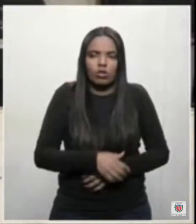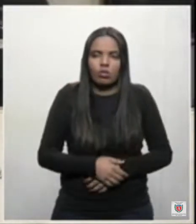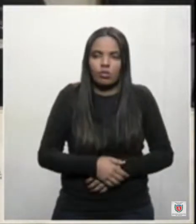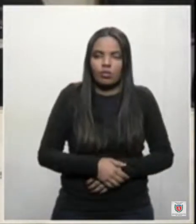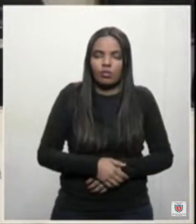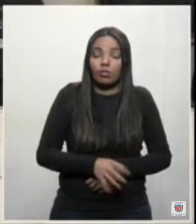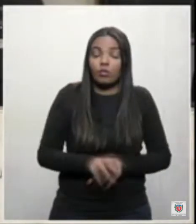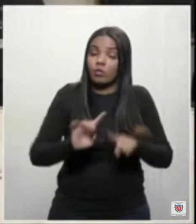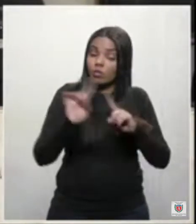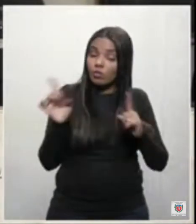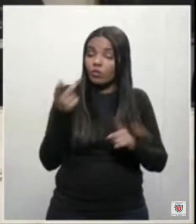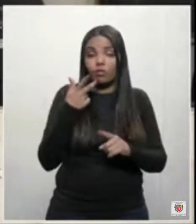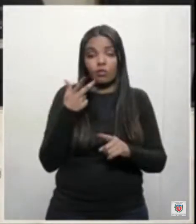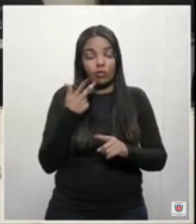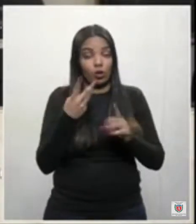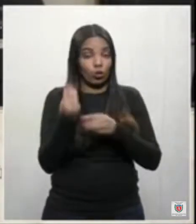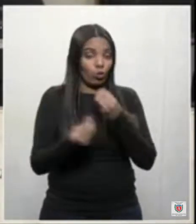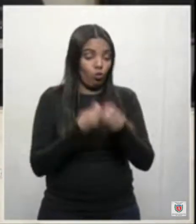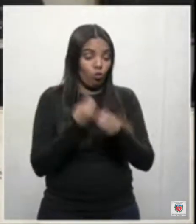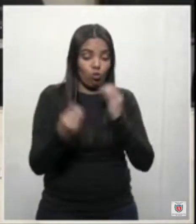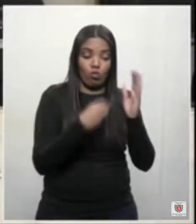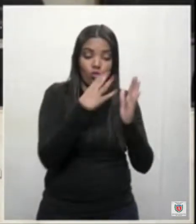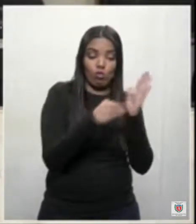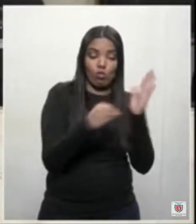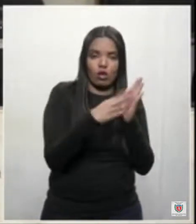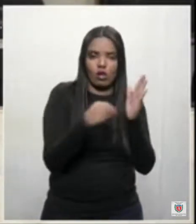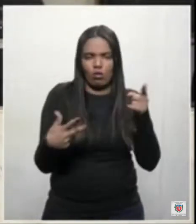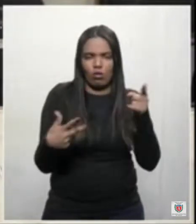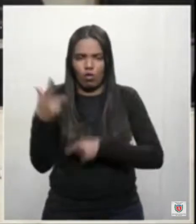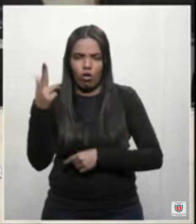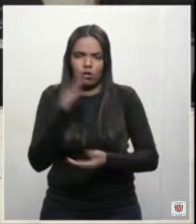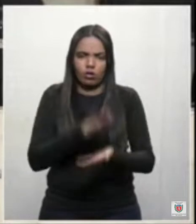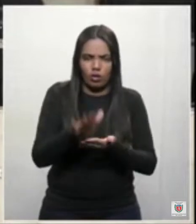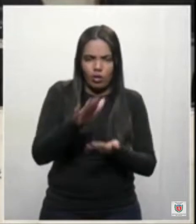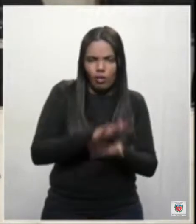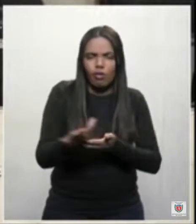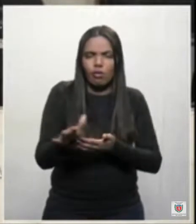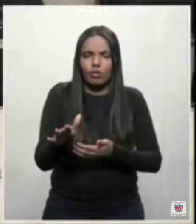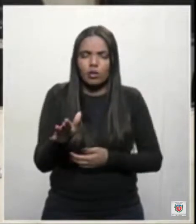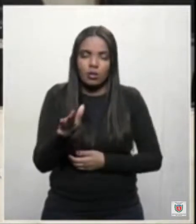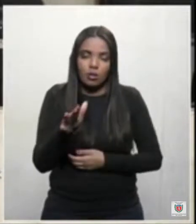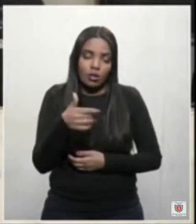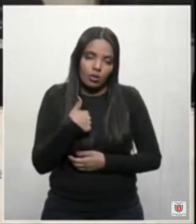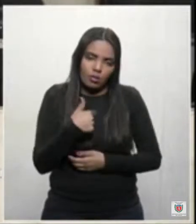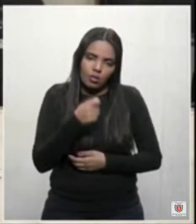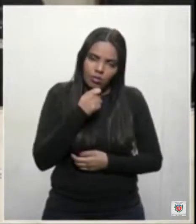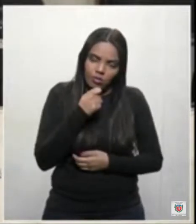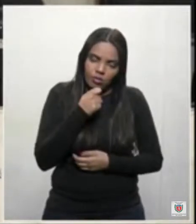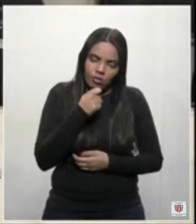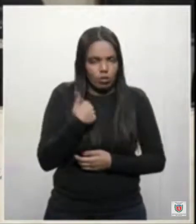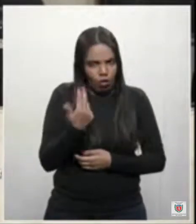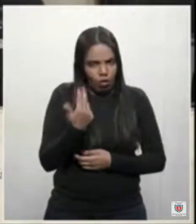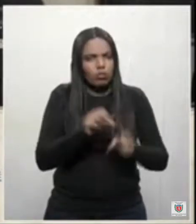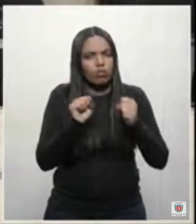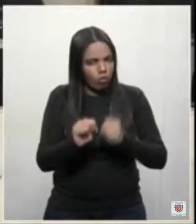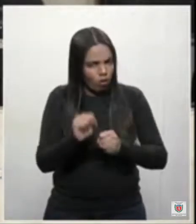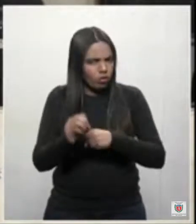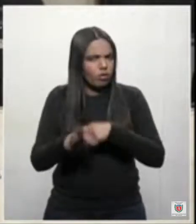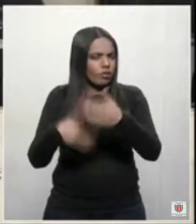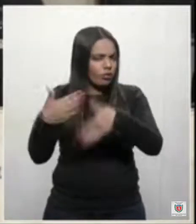respeito a qual é o modelo de corte de custos, de corte de despesas, eu acho que nós podemos avançar muito,